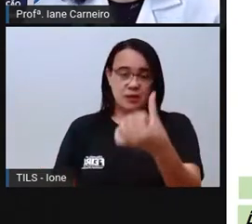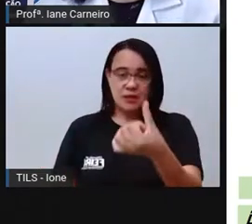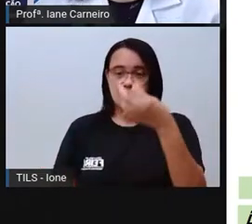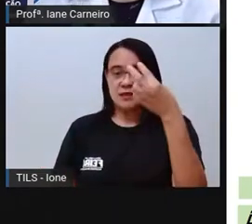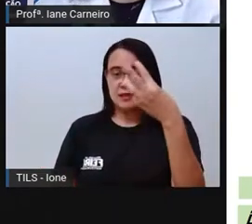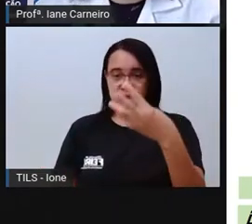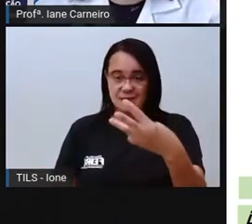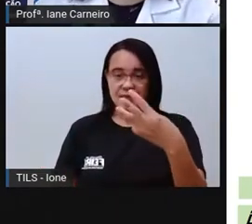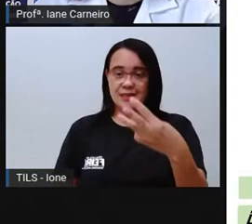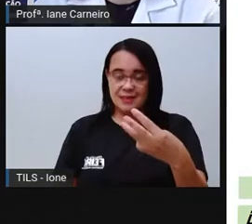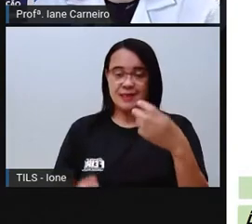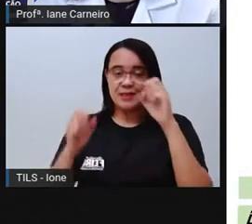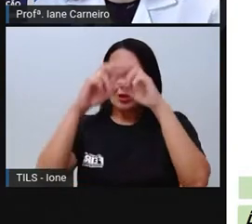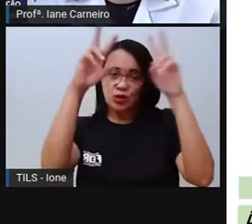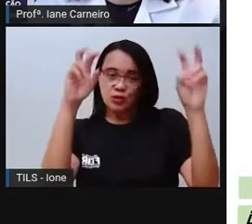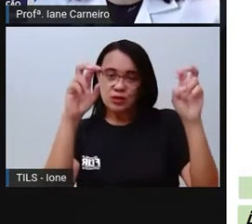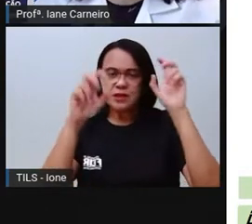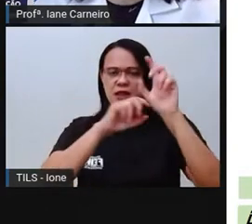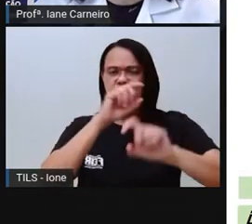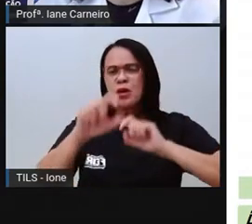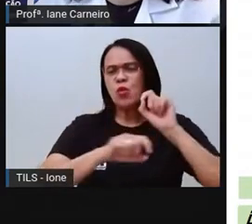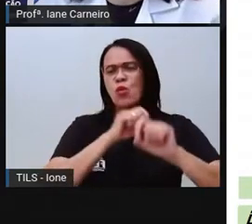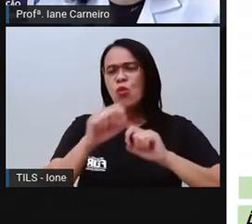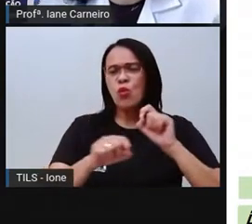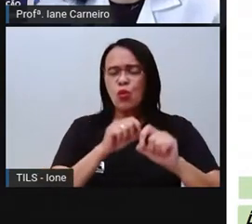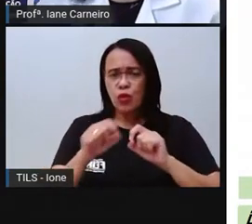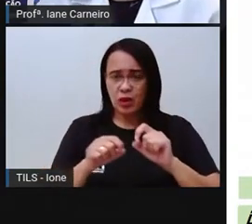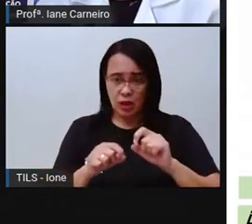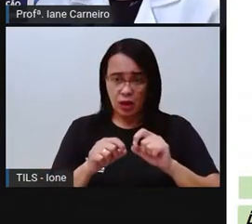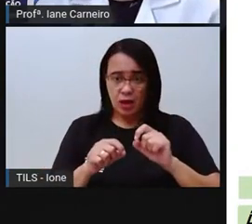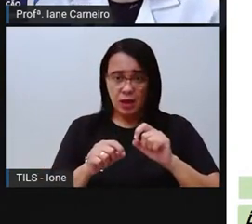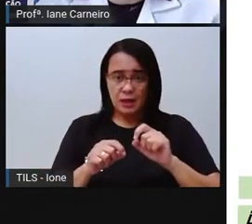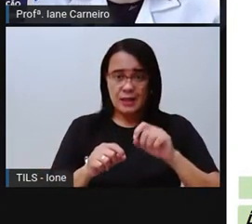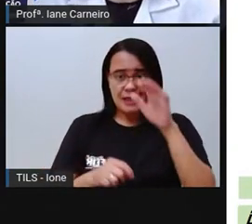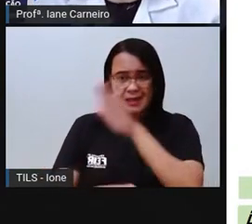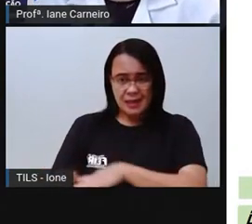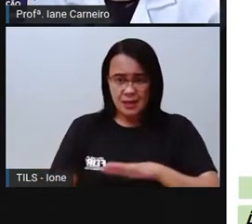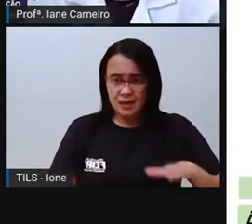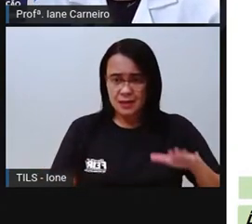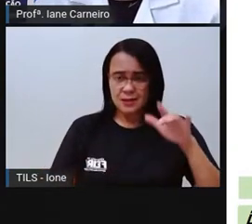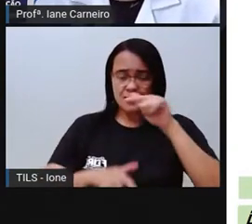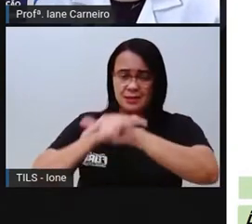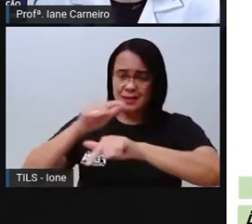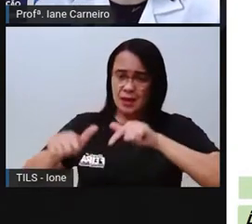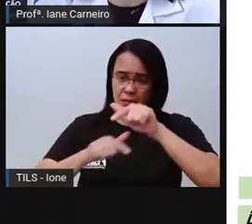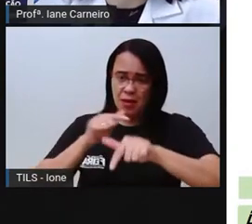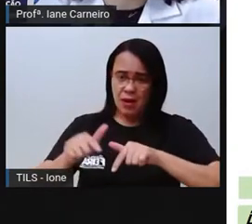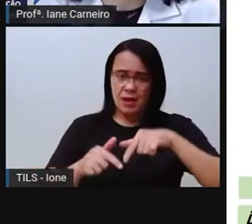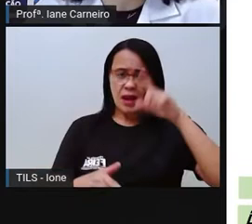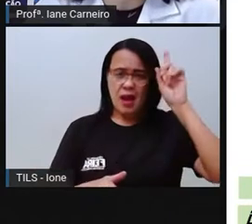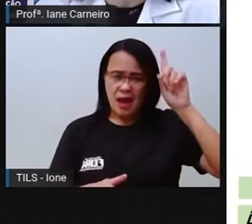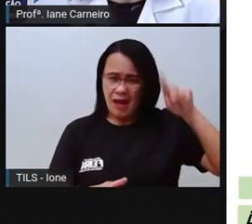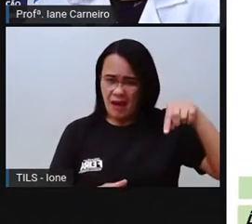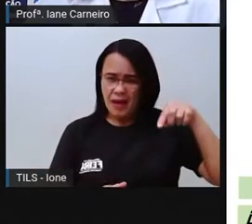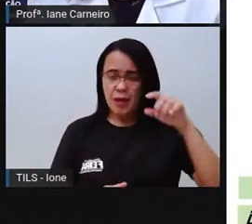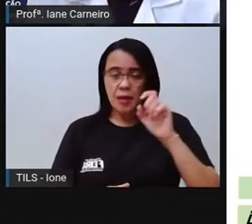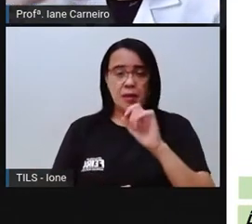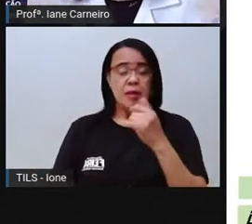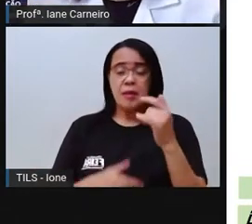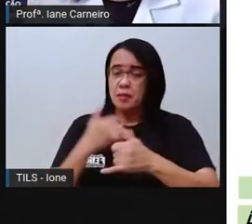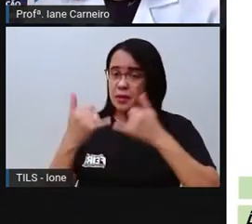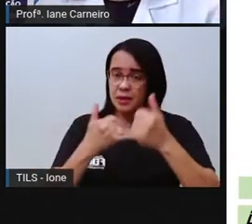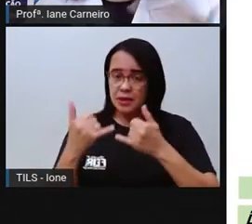o tema da nossa aula é trabalho infantil não é brincadeira, né? E aí a Pro colocou aqui uma imagem